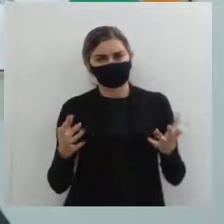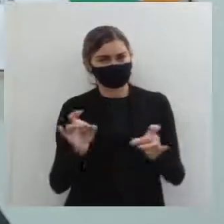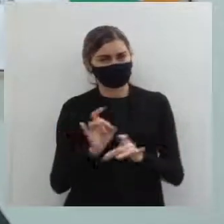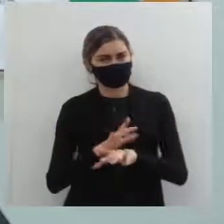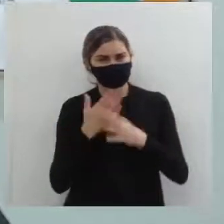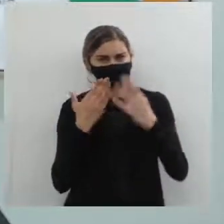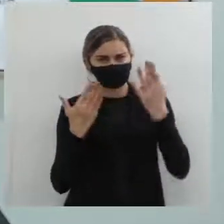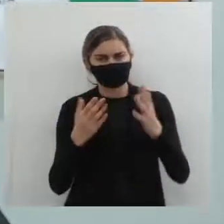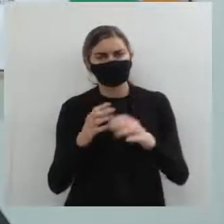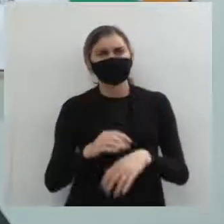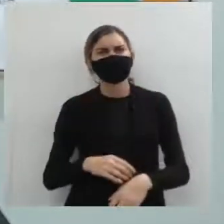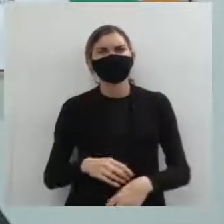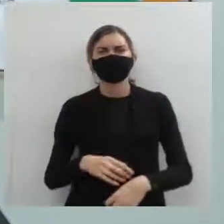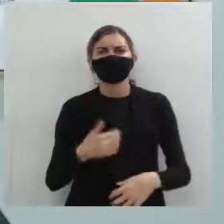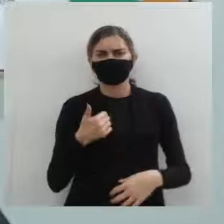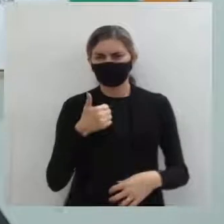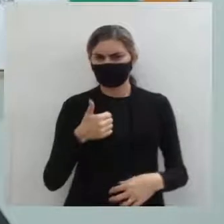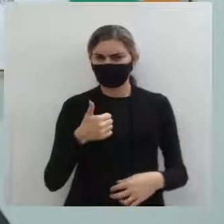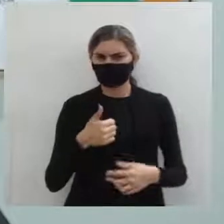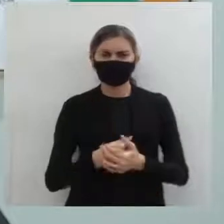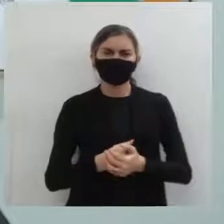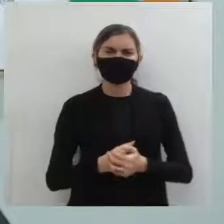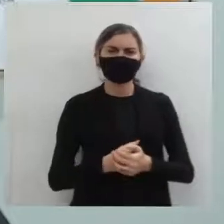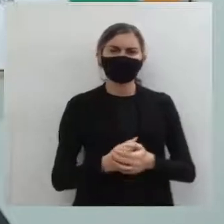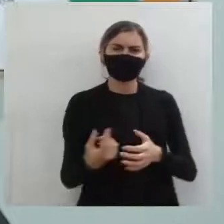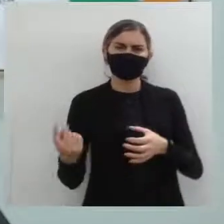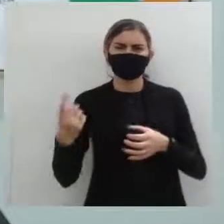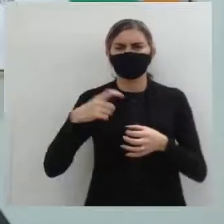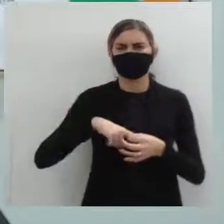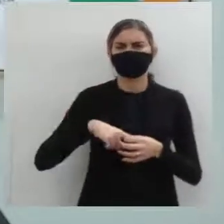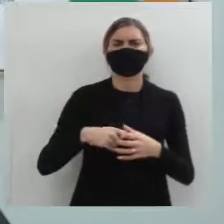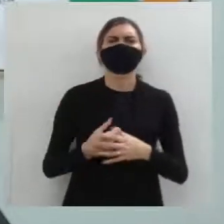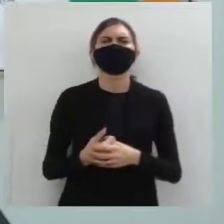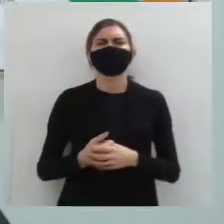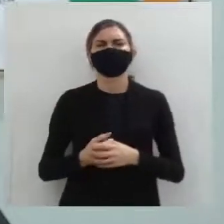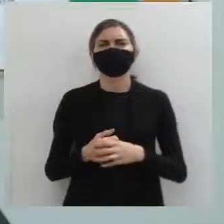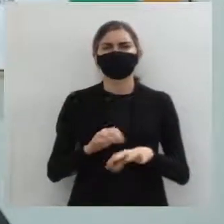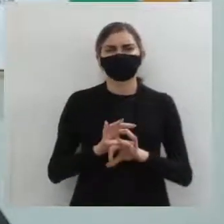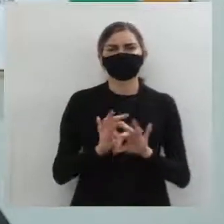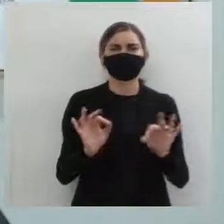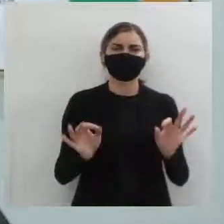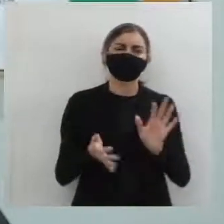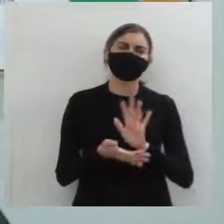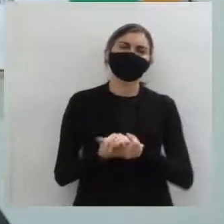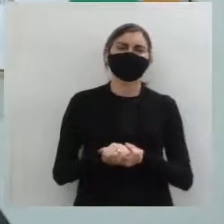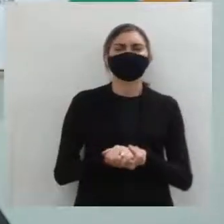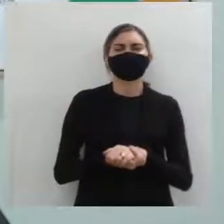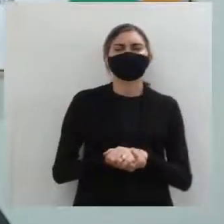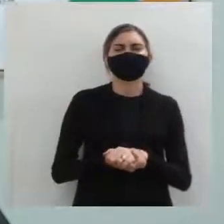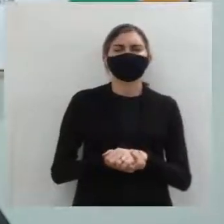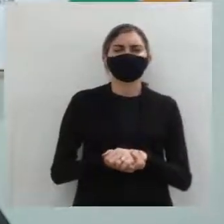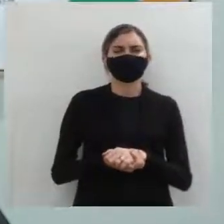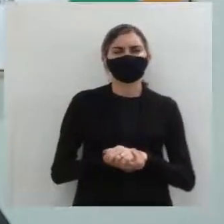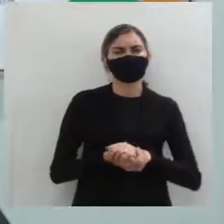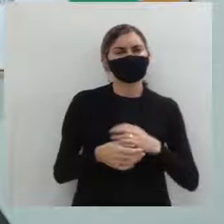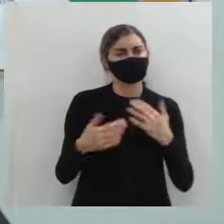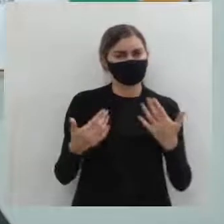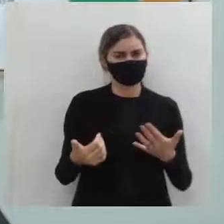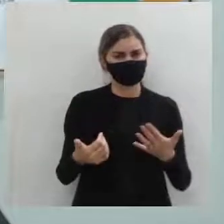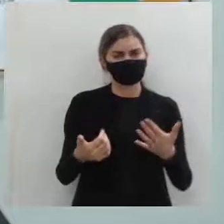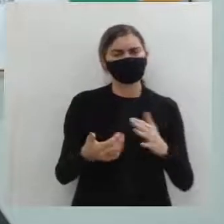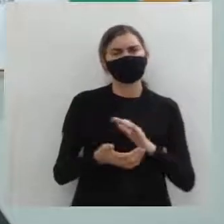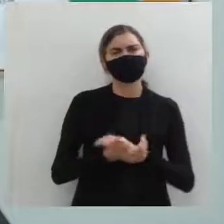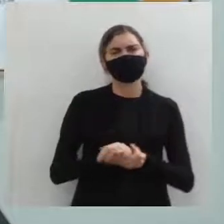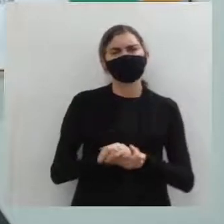Pronto. E aí? Voltamos? Show de bola, olha aí, gente.